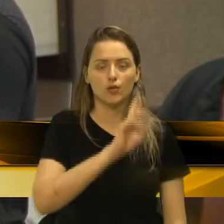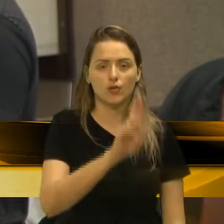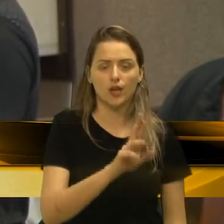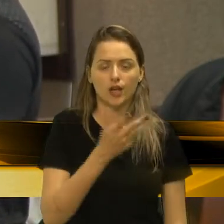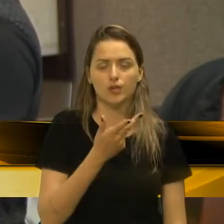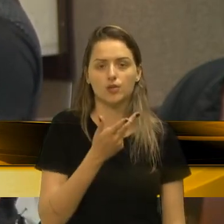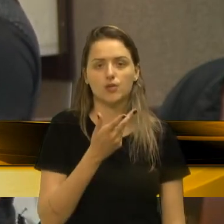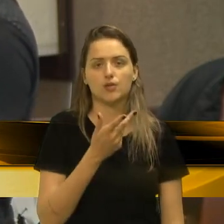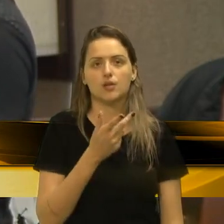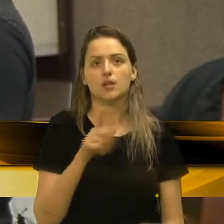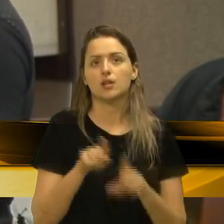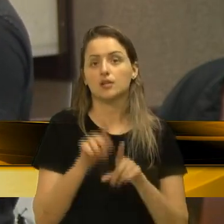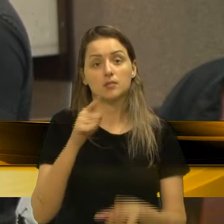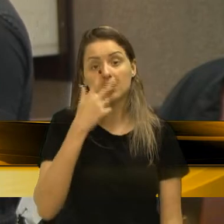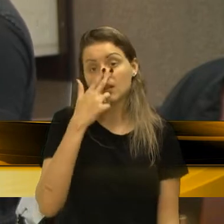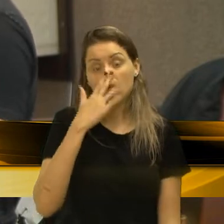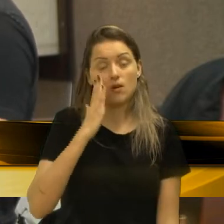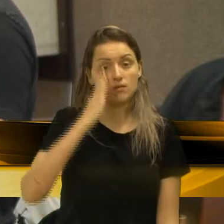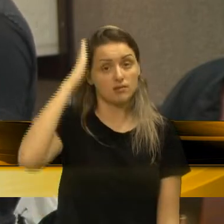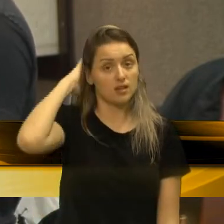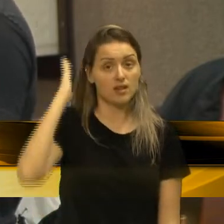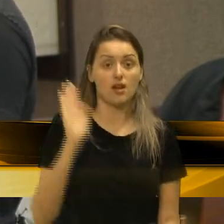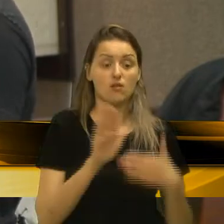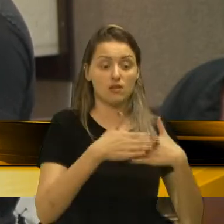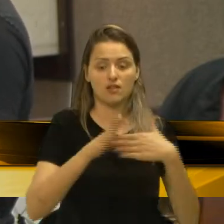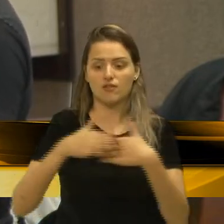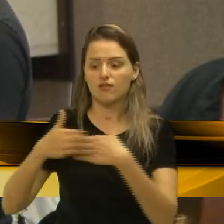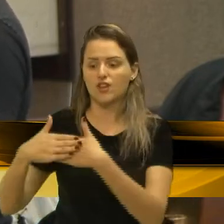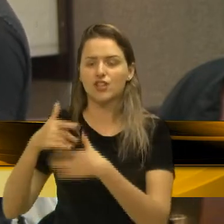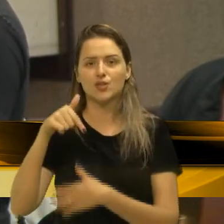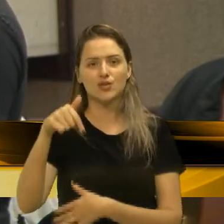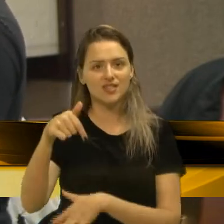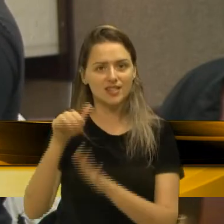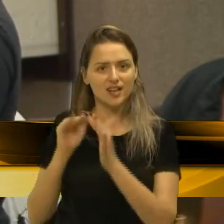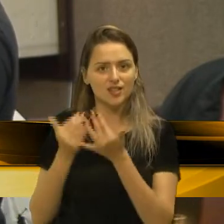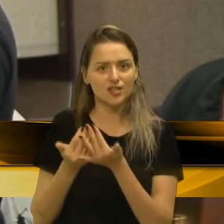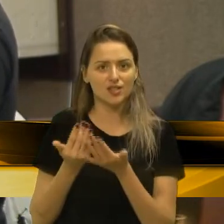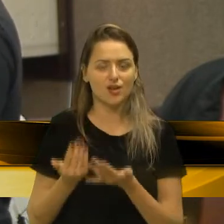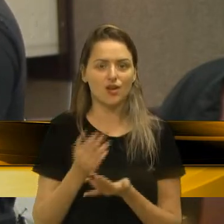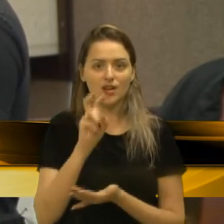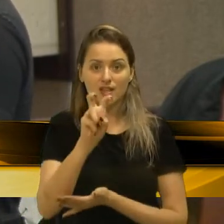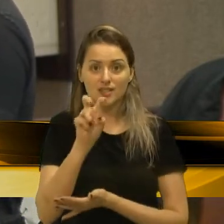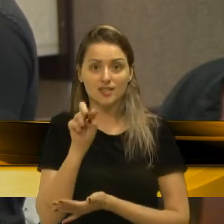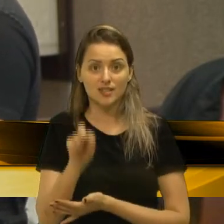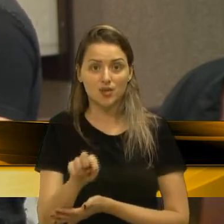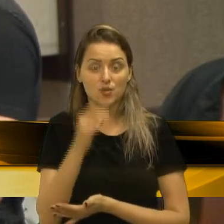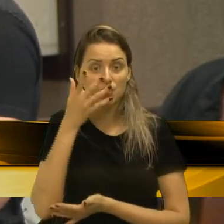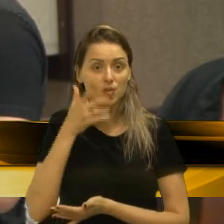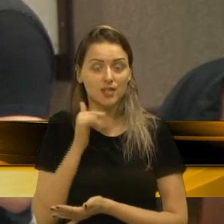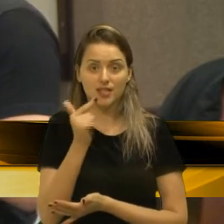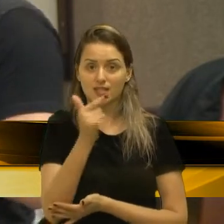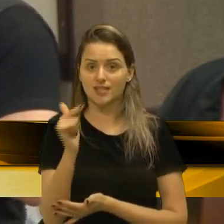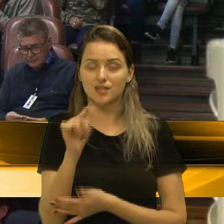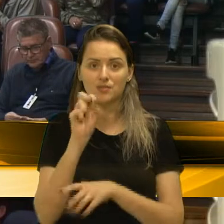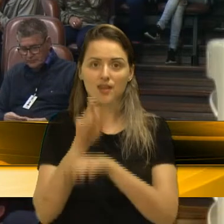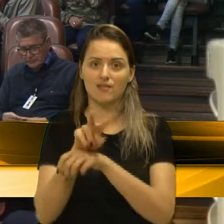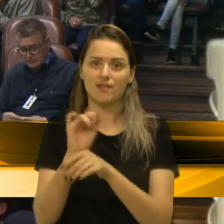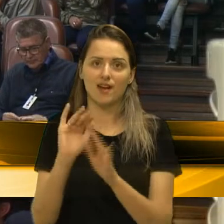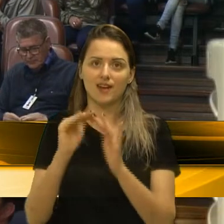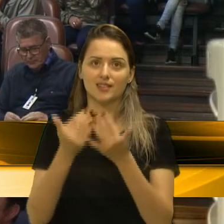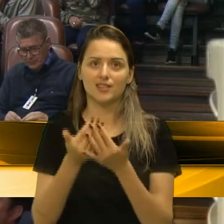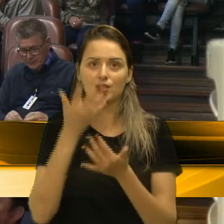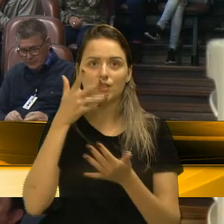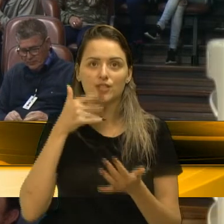por aí. Por exemplo, o caso do prefeito Daniel Guerra, que fechou 7 escolas aqui no nosso município. 5 mil crianças estão fora da escola de educação infantil.